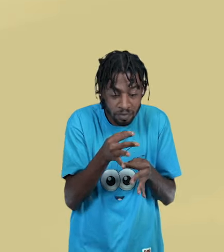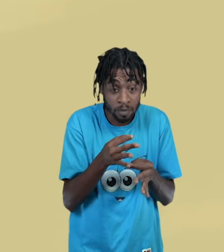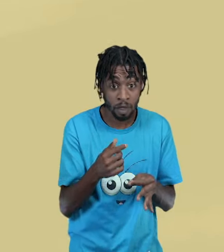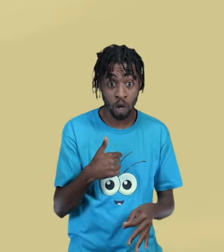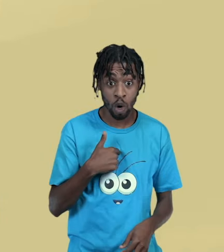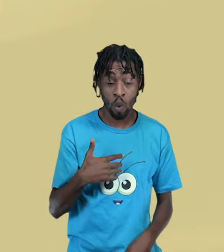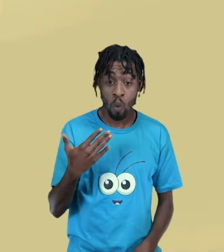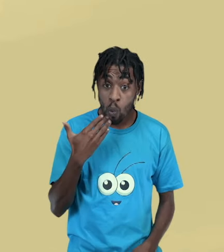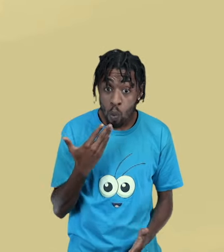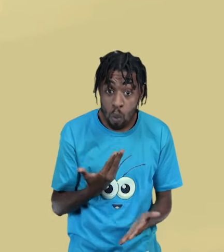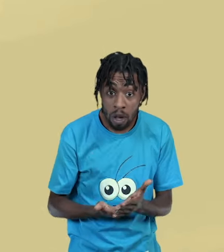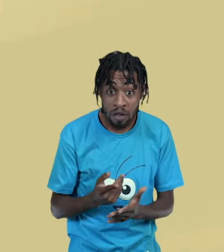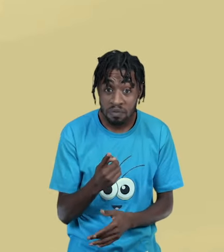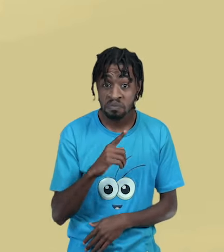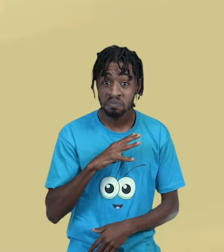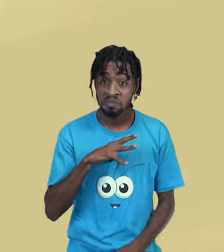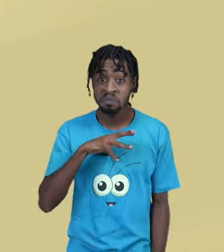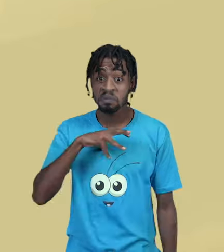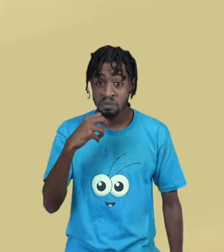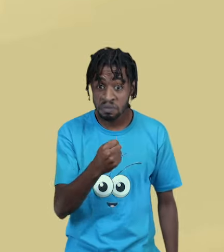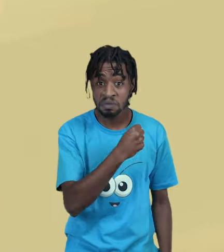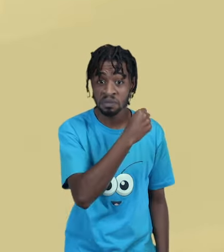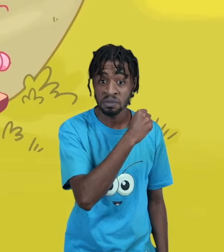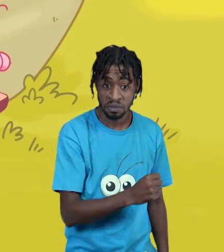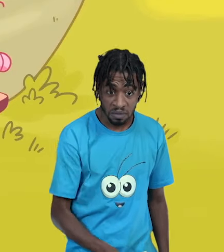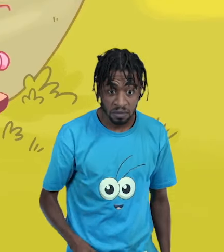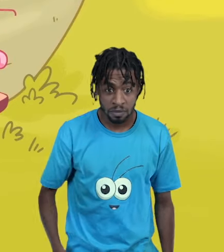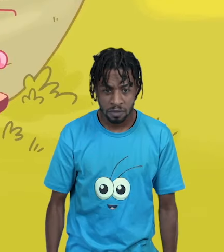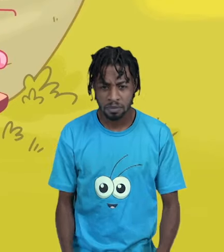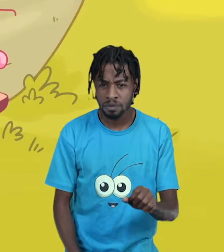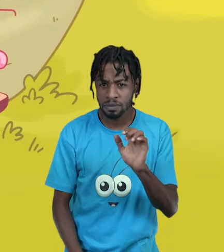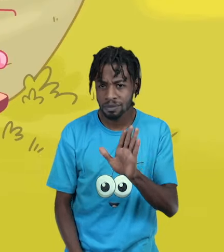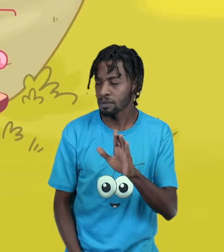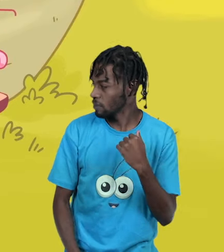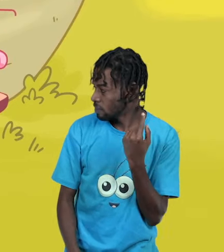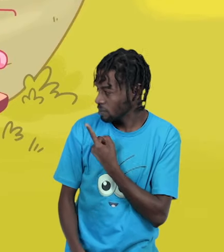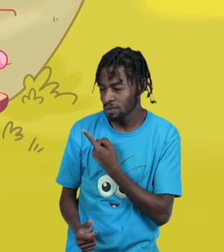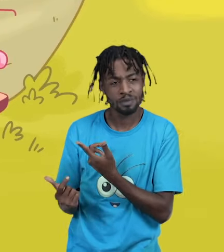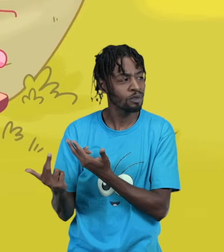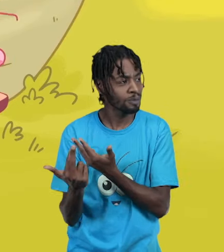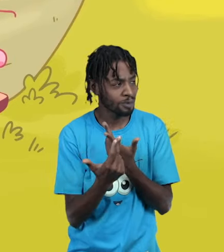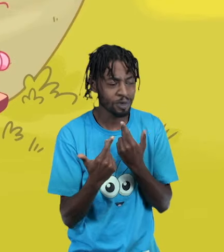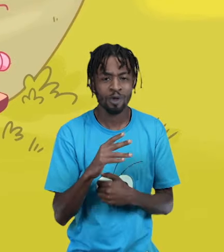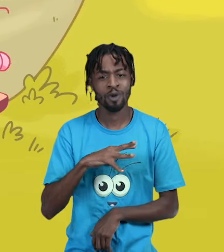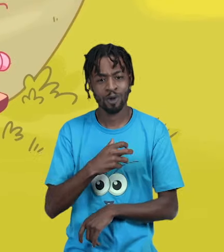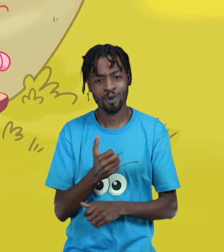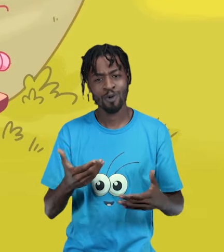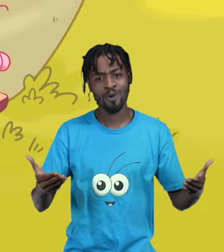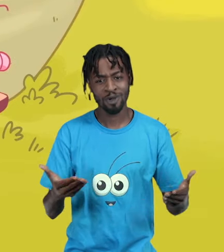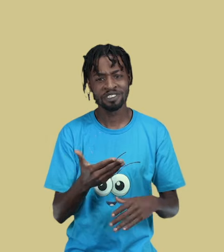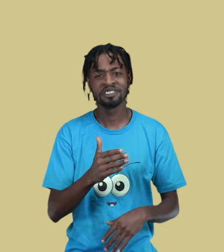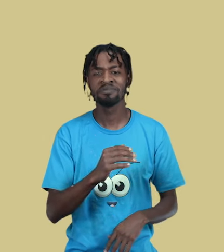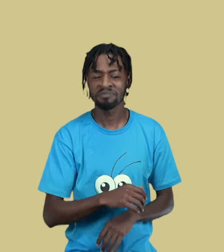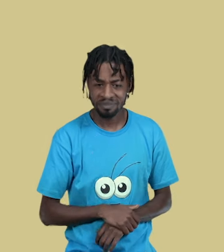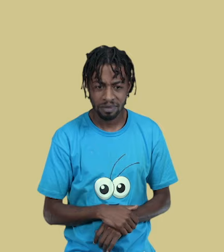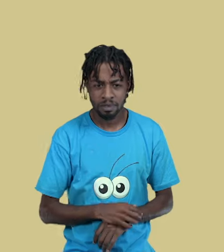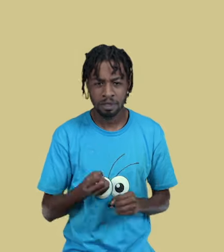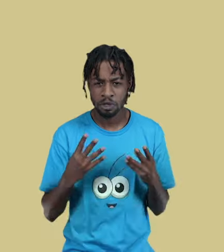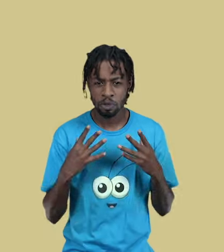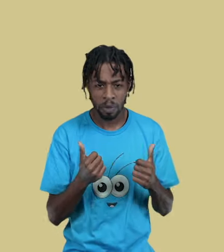Uau! Meninos! Que corajosos! Aliás, todos nós fomos corajosos hoje!